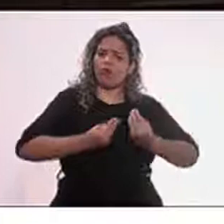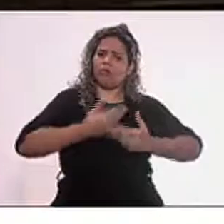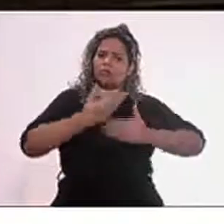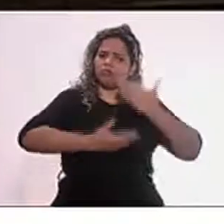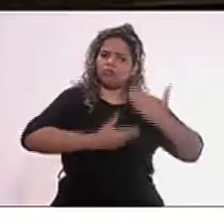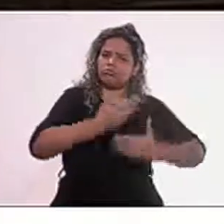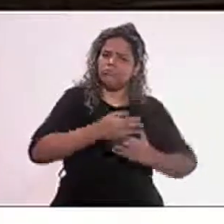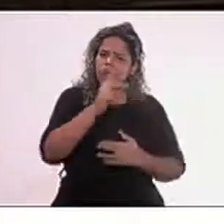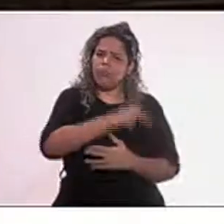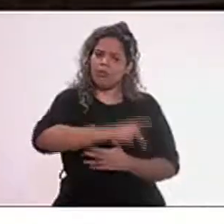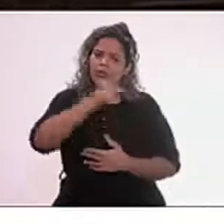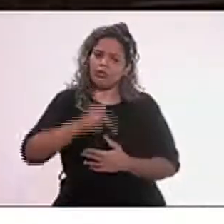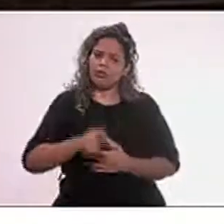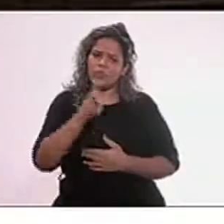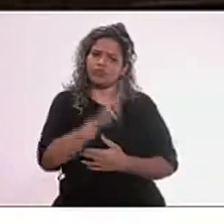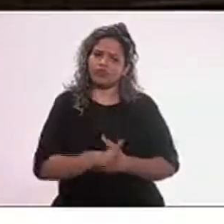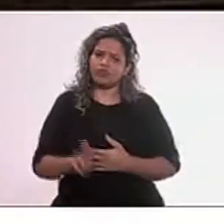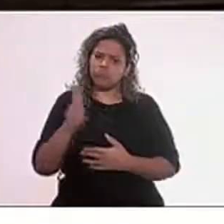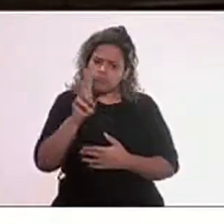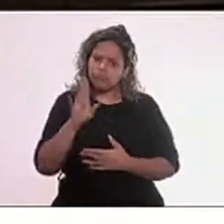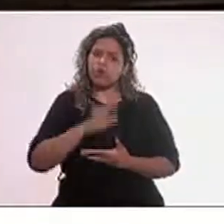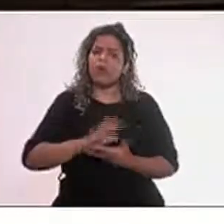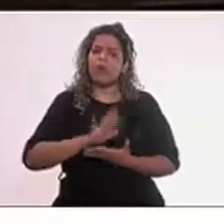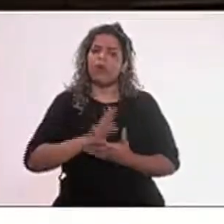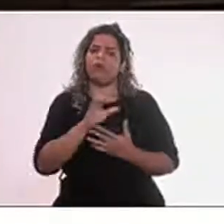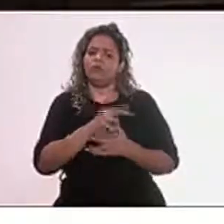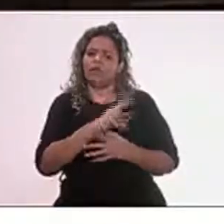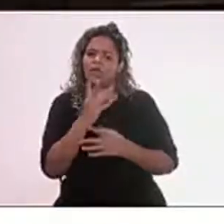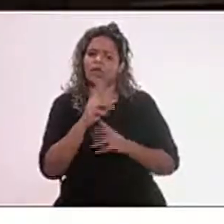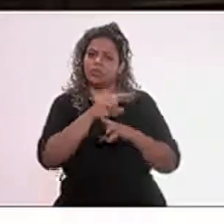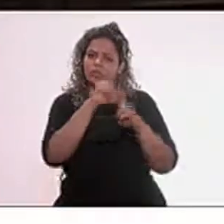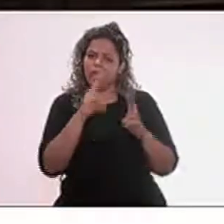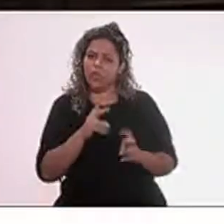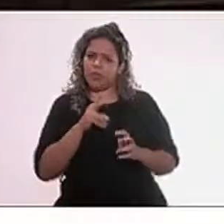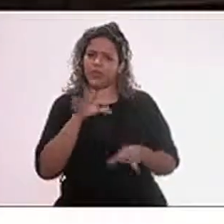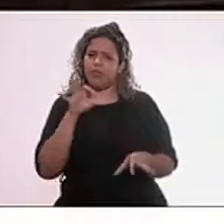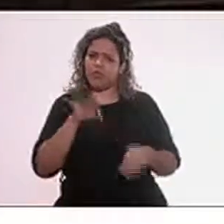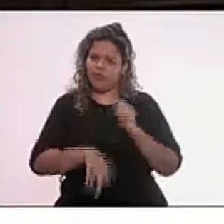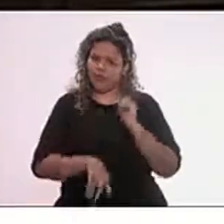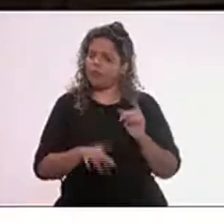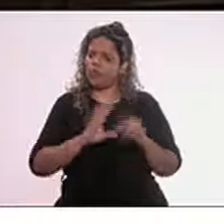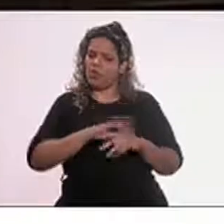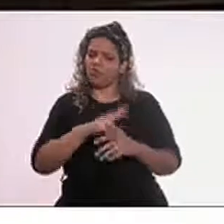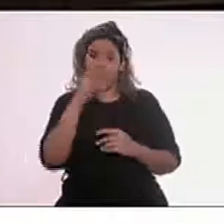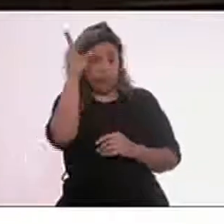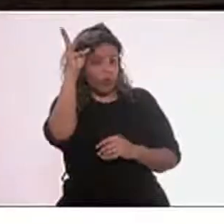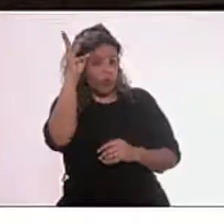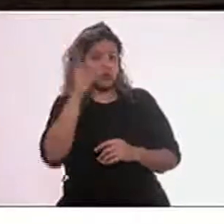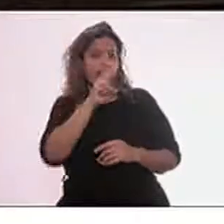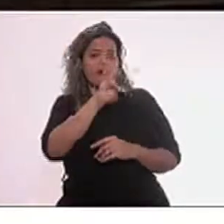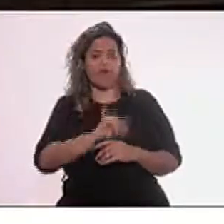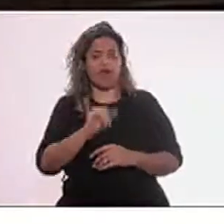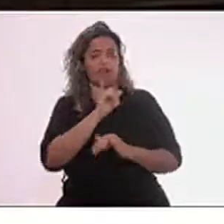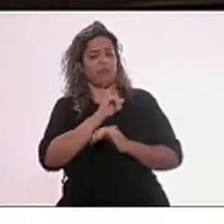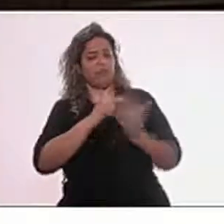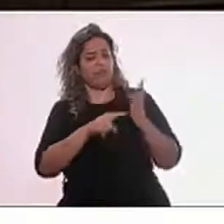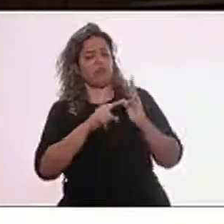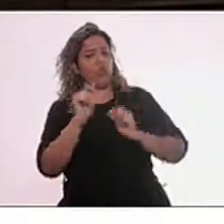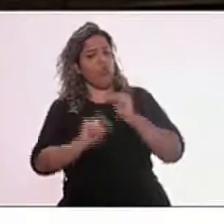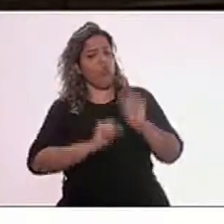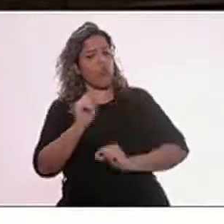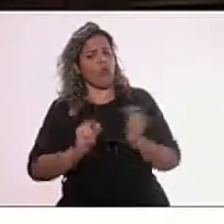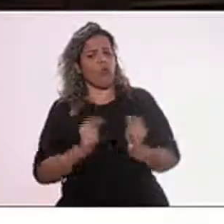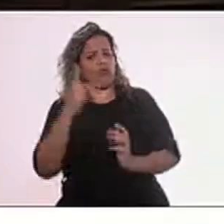a carreira de professores da Universidade do Estado do Rio de Janeiro, nos 3 temas, vou concluir, o governador Wilson Witzel vai demonstrando a